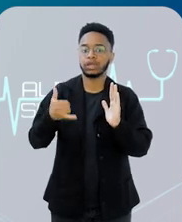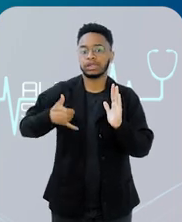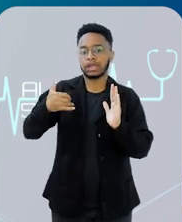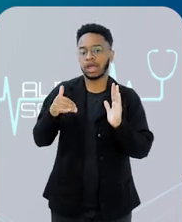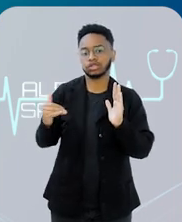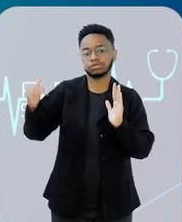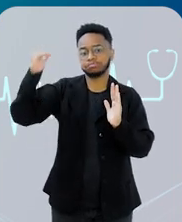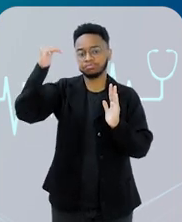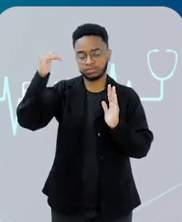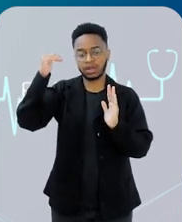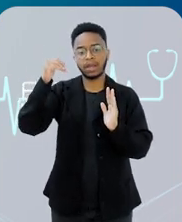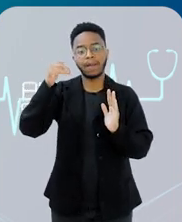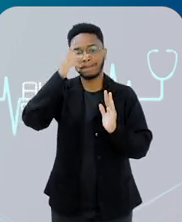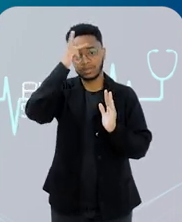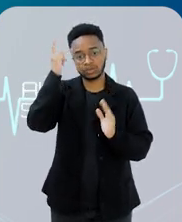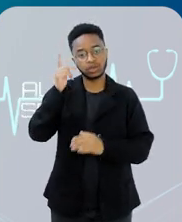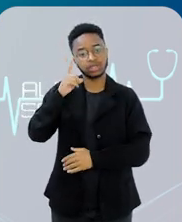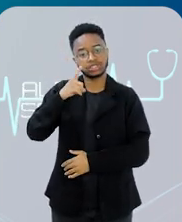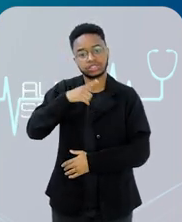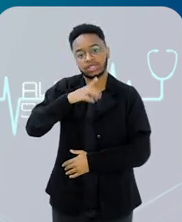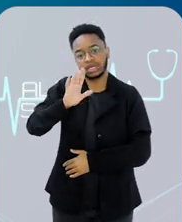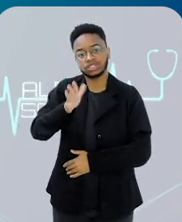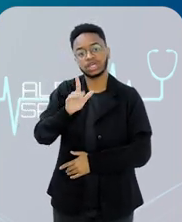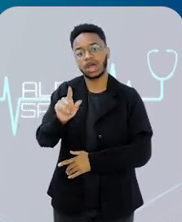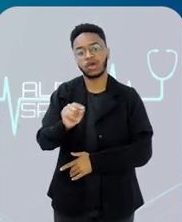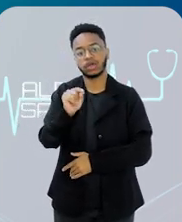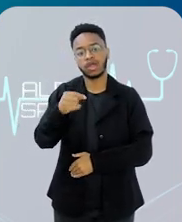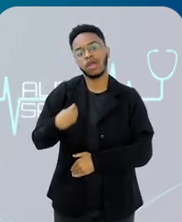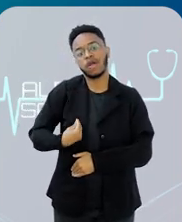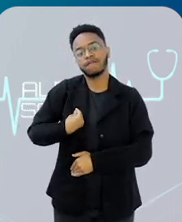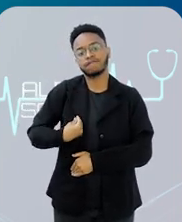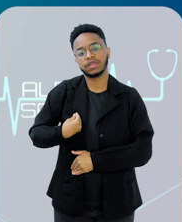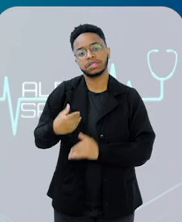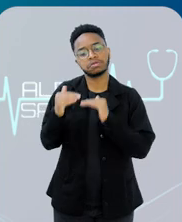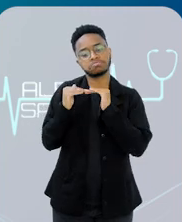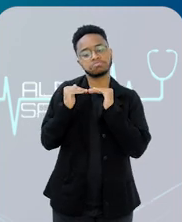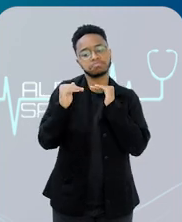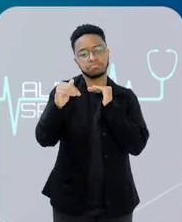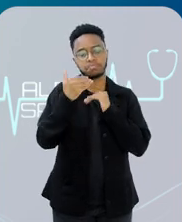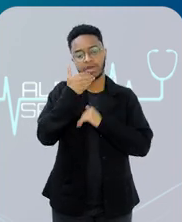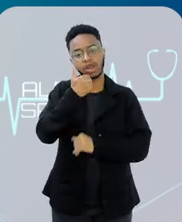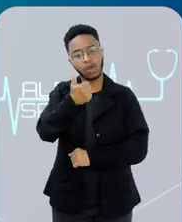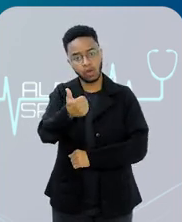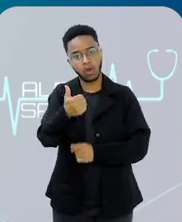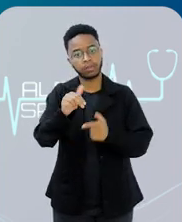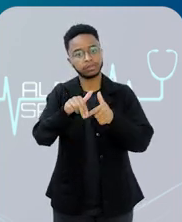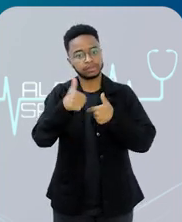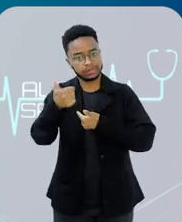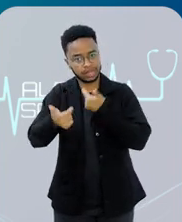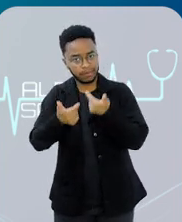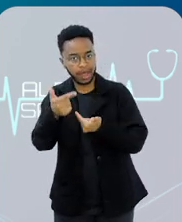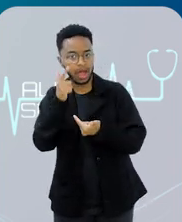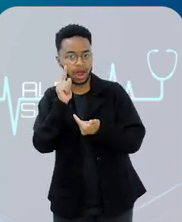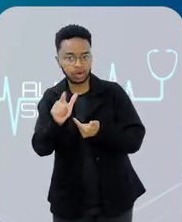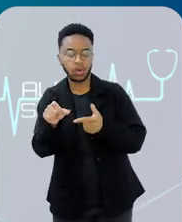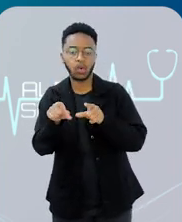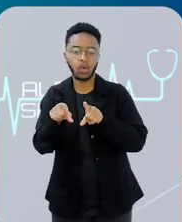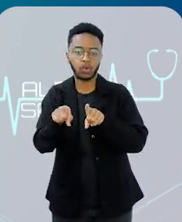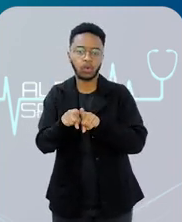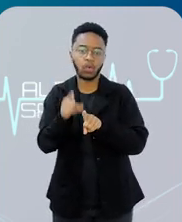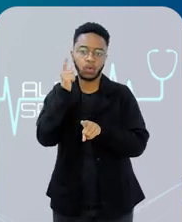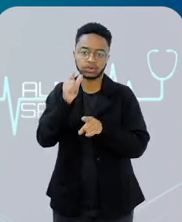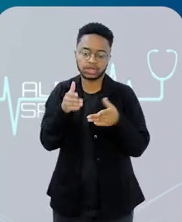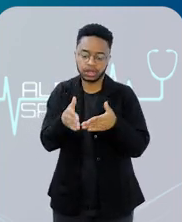avançada, onde a paciente já tem uma condição melhor, por causa do trabalho, de poder